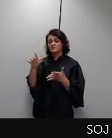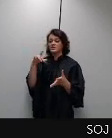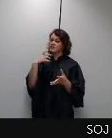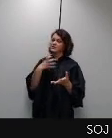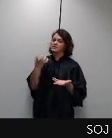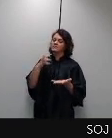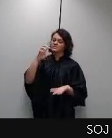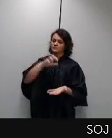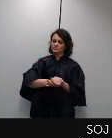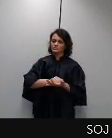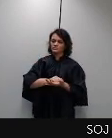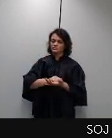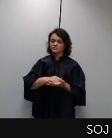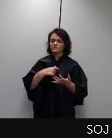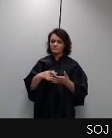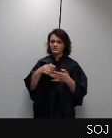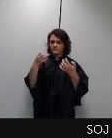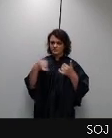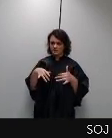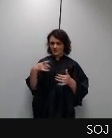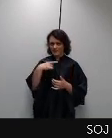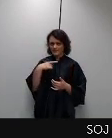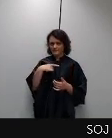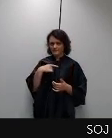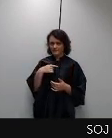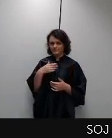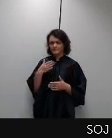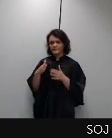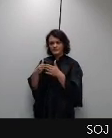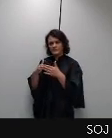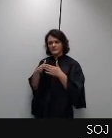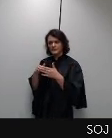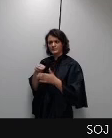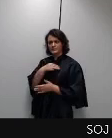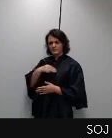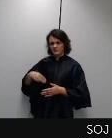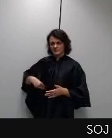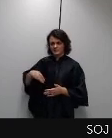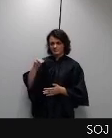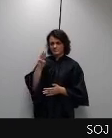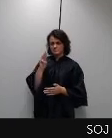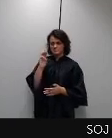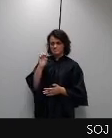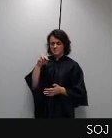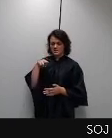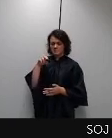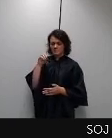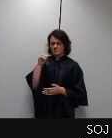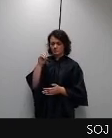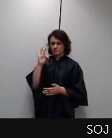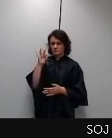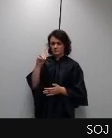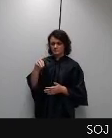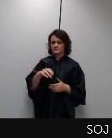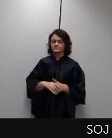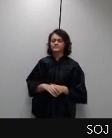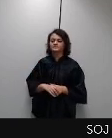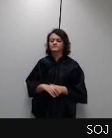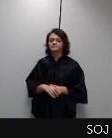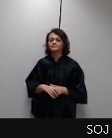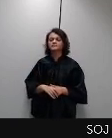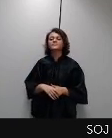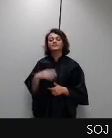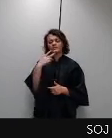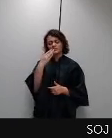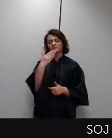mesmo depois destacado por favor me responder eu me recordo é é repetitivo tempo e ter lembrado Ministro Napoleão